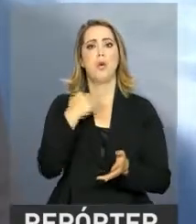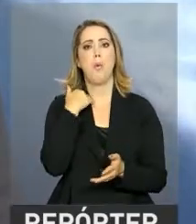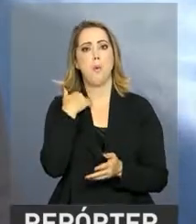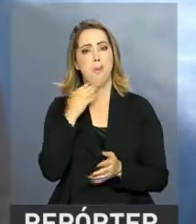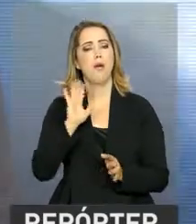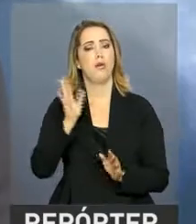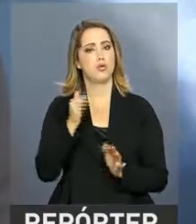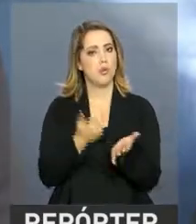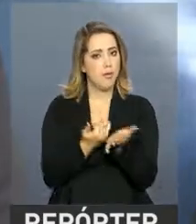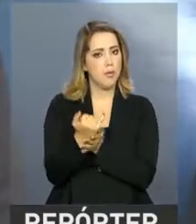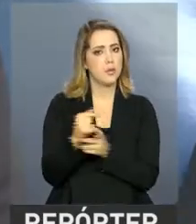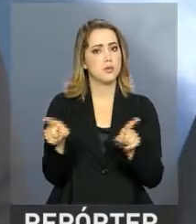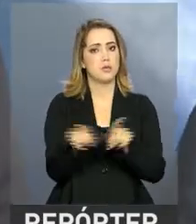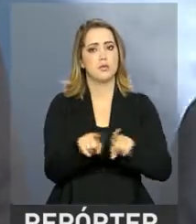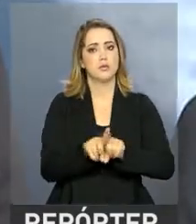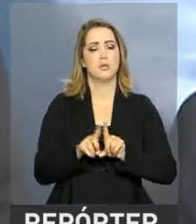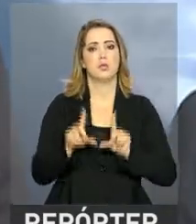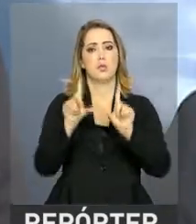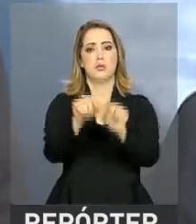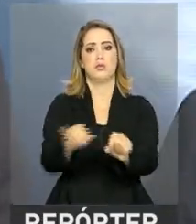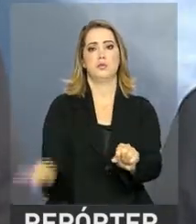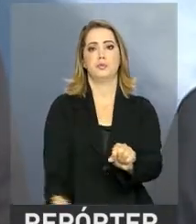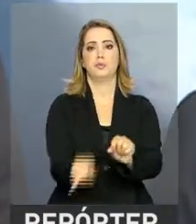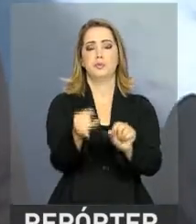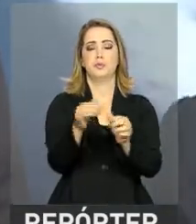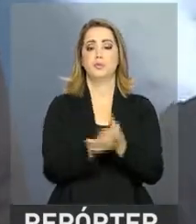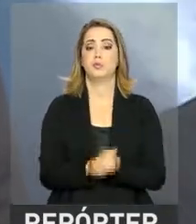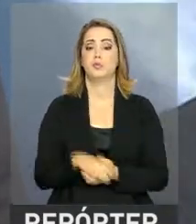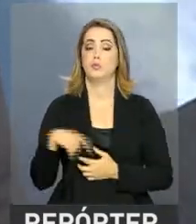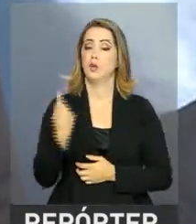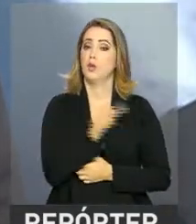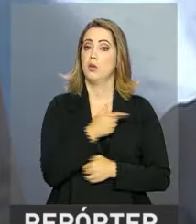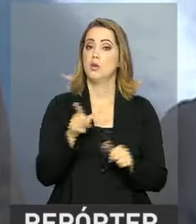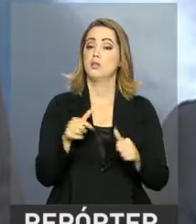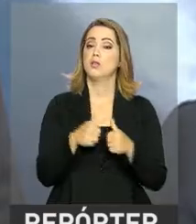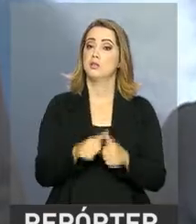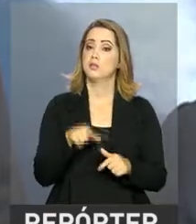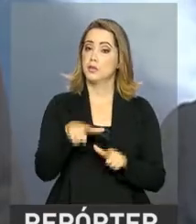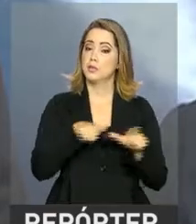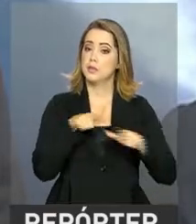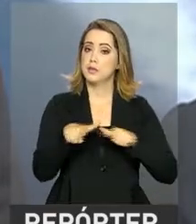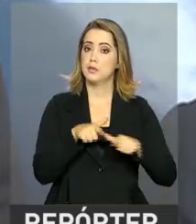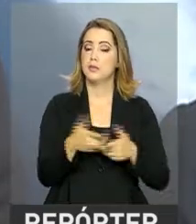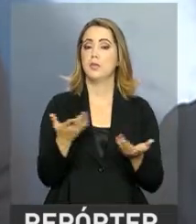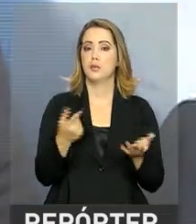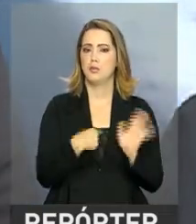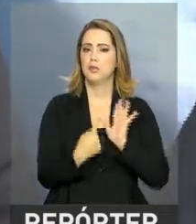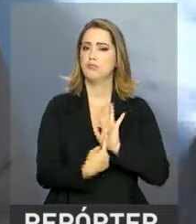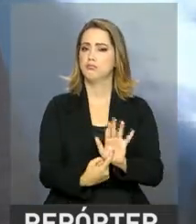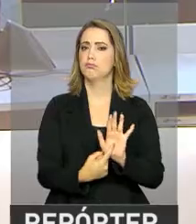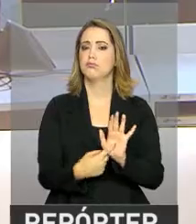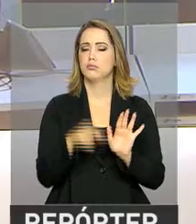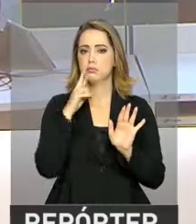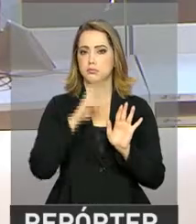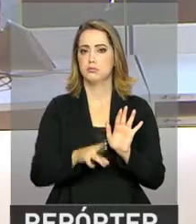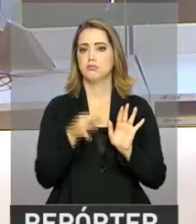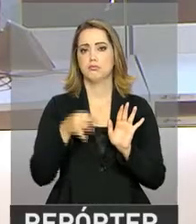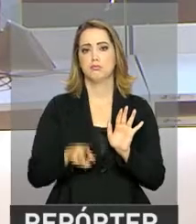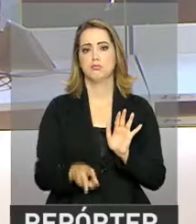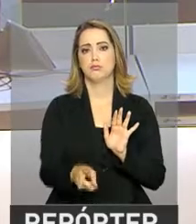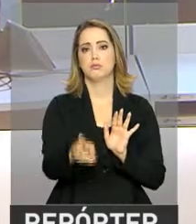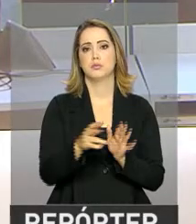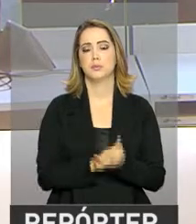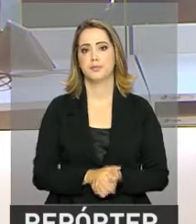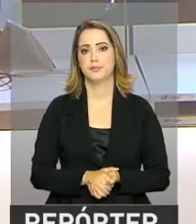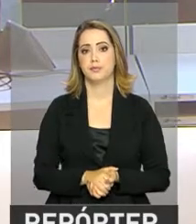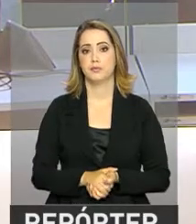a reduzir também as suas taxas de juros, né? Nós estamos nesse trabalho e esse trabalho tem dado resultados. E como a